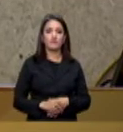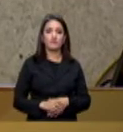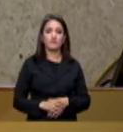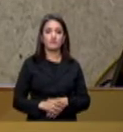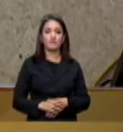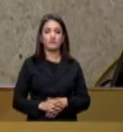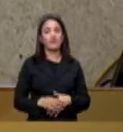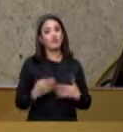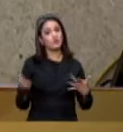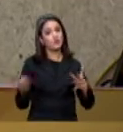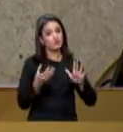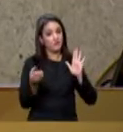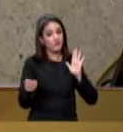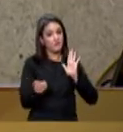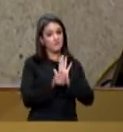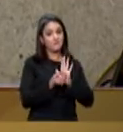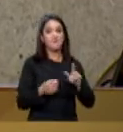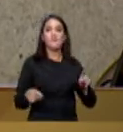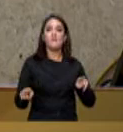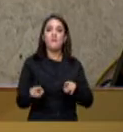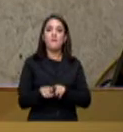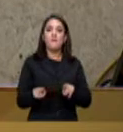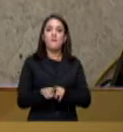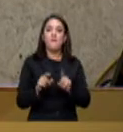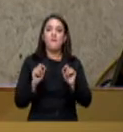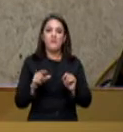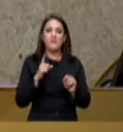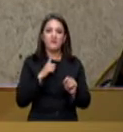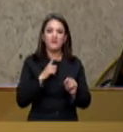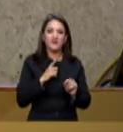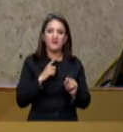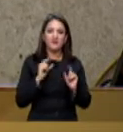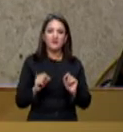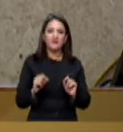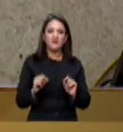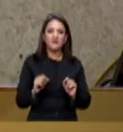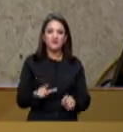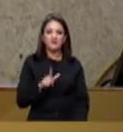O novo marco também, segundo esses especialistas, prevê acabar com os